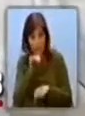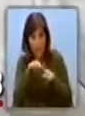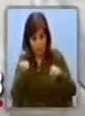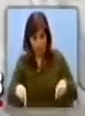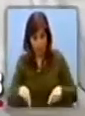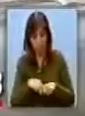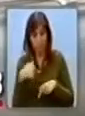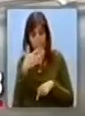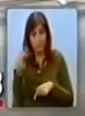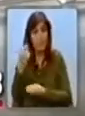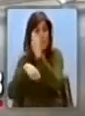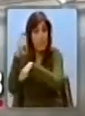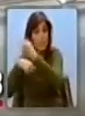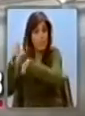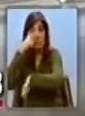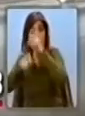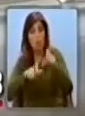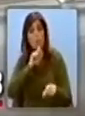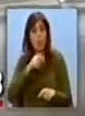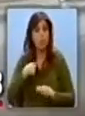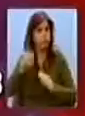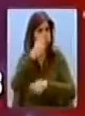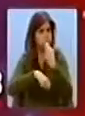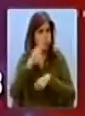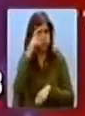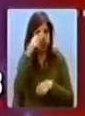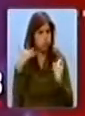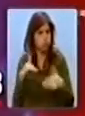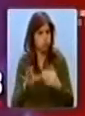negócio pode tornar-se num verdadeiro sucesso. Os ecos de...